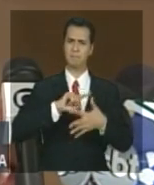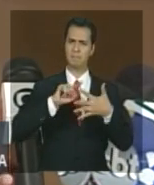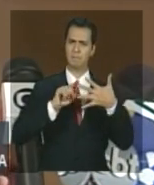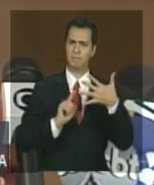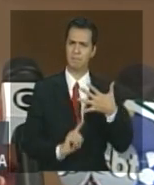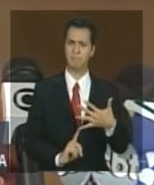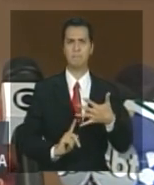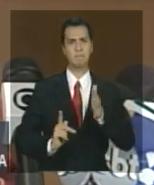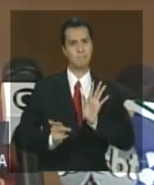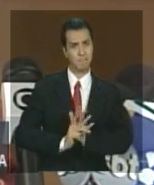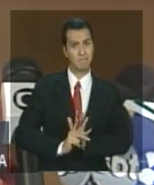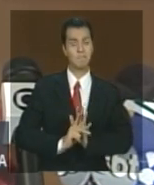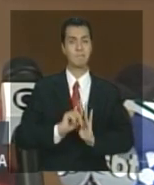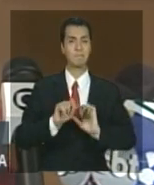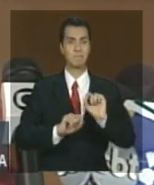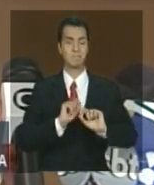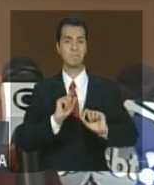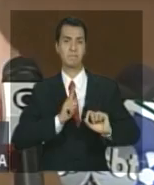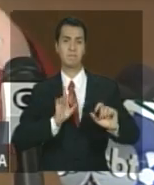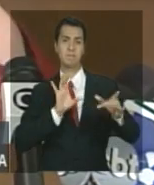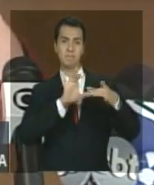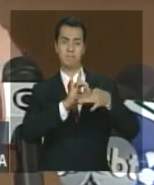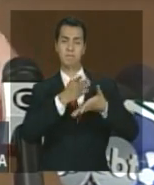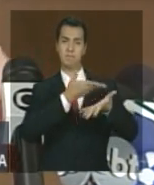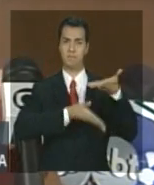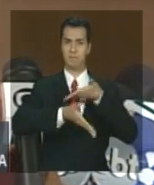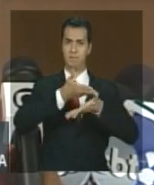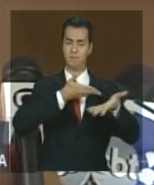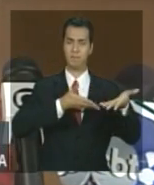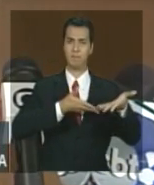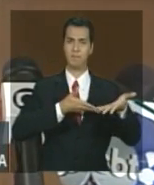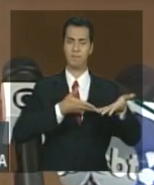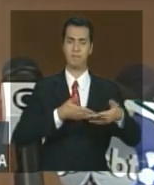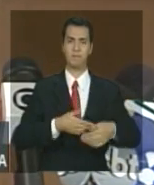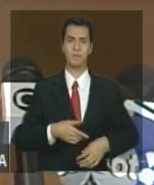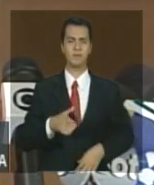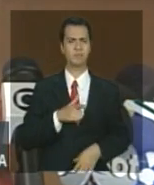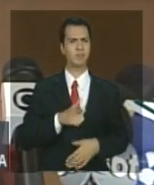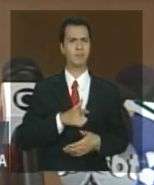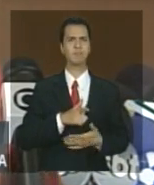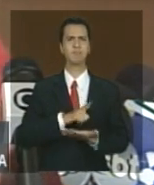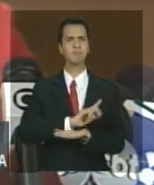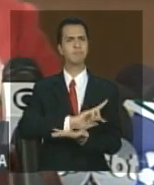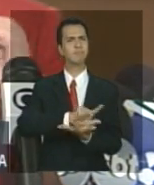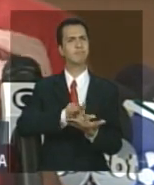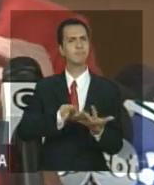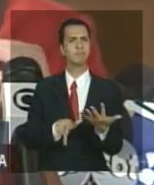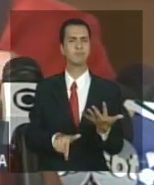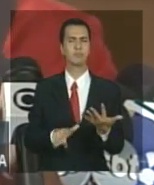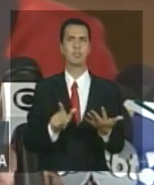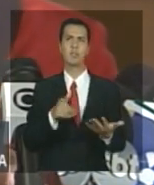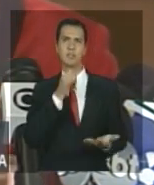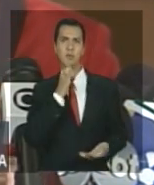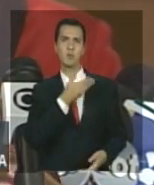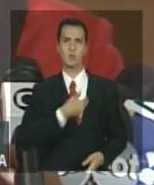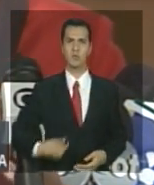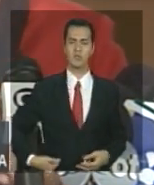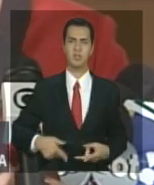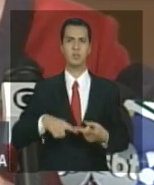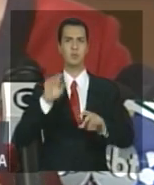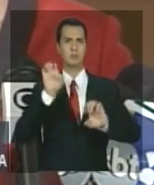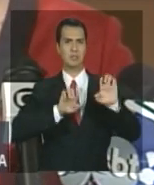sempre uma relação que comporte vários elementos, que comporte governos,